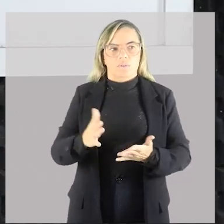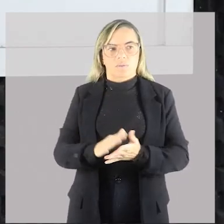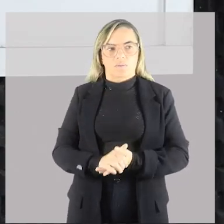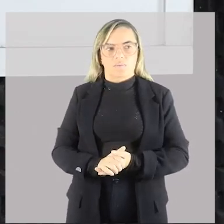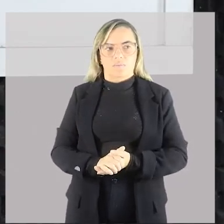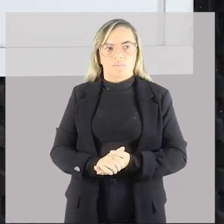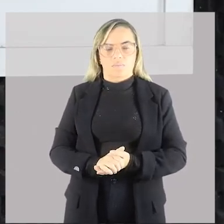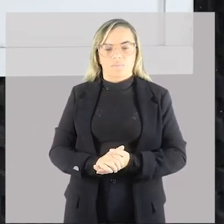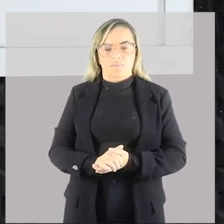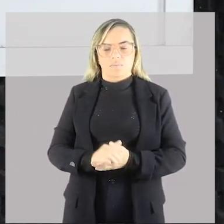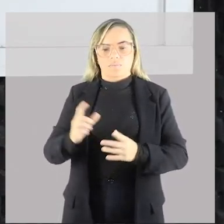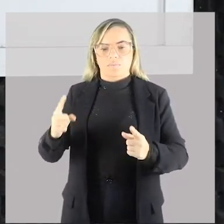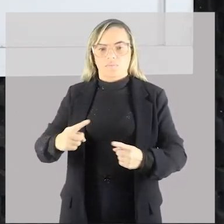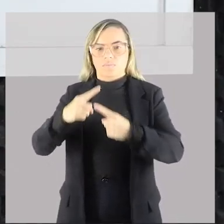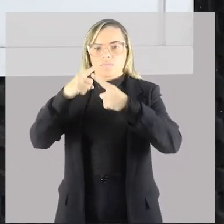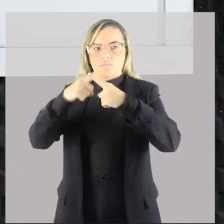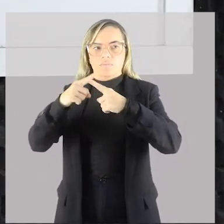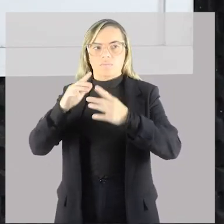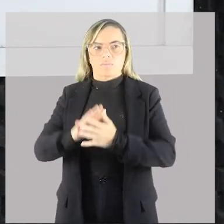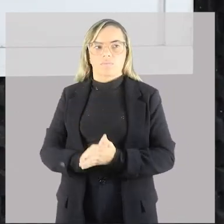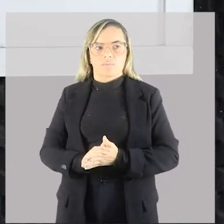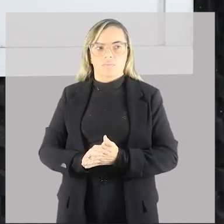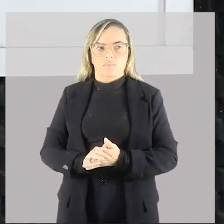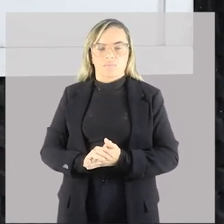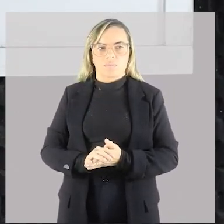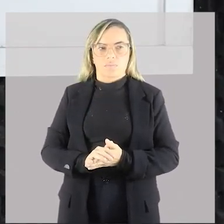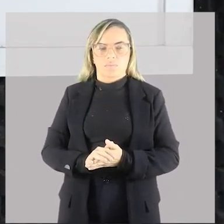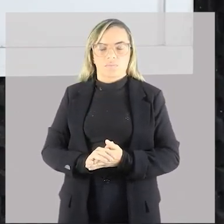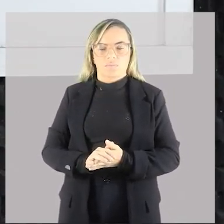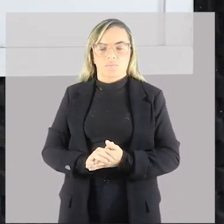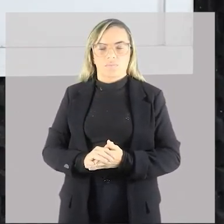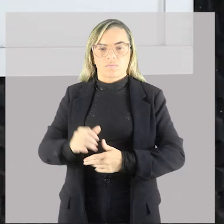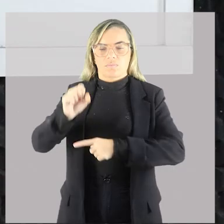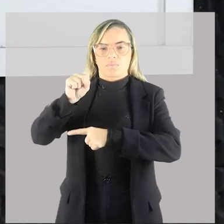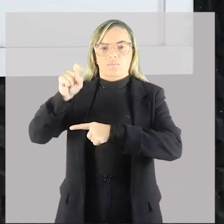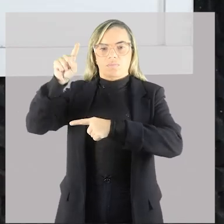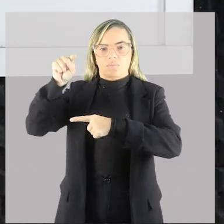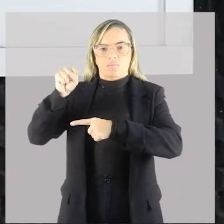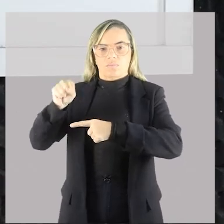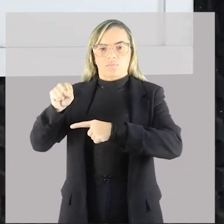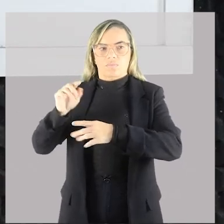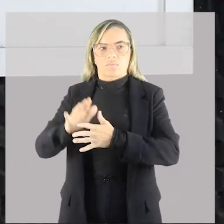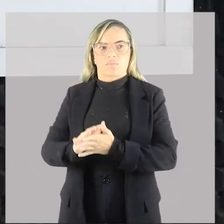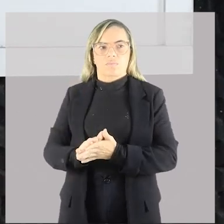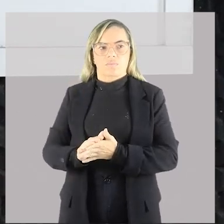Vezes. Aqui em cima a mesma coisa. Aqui desse lado, 8 fatorial